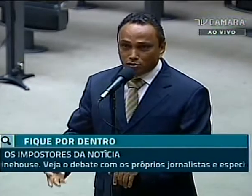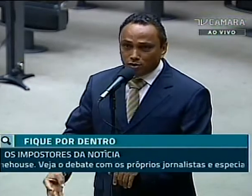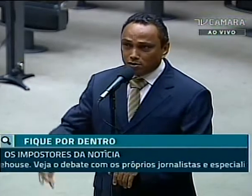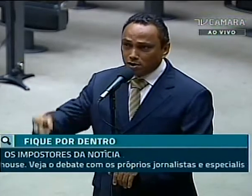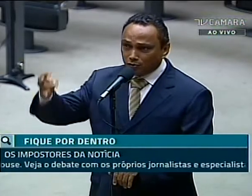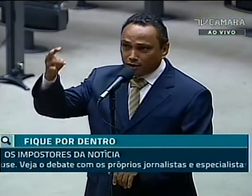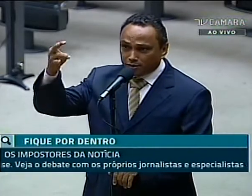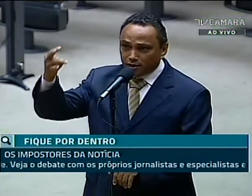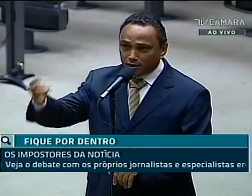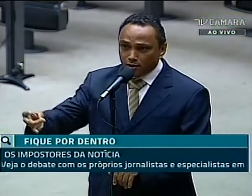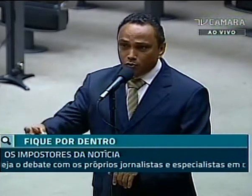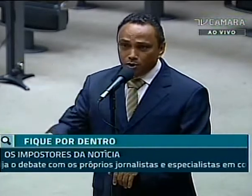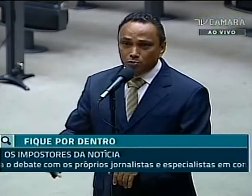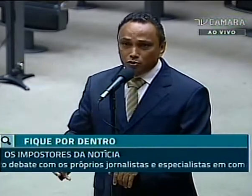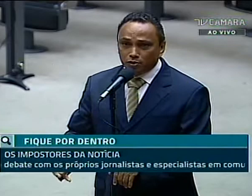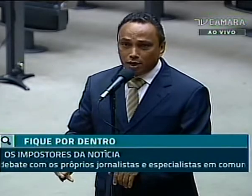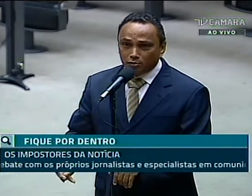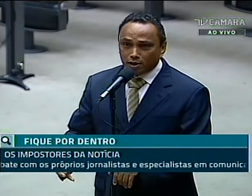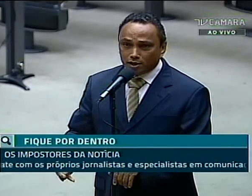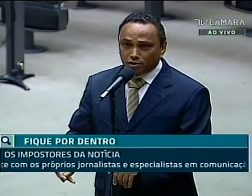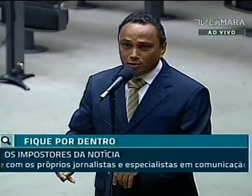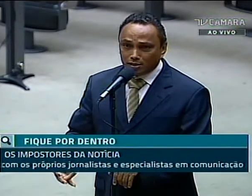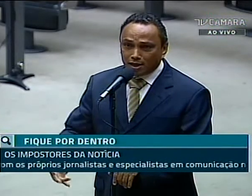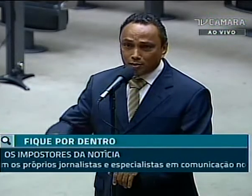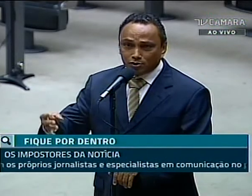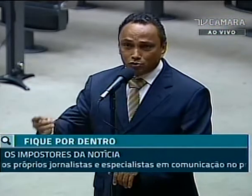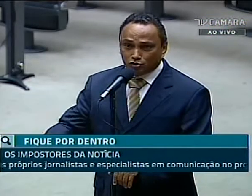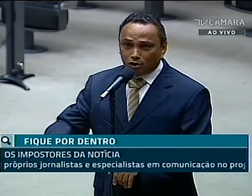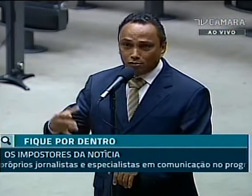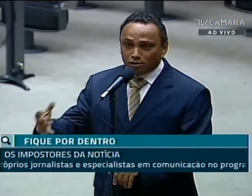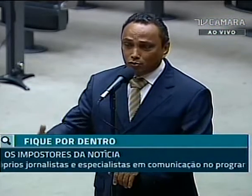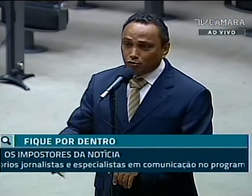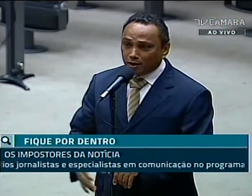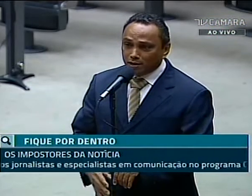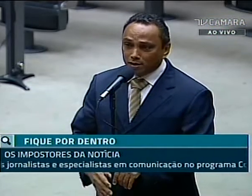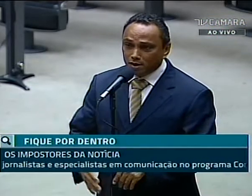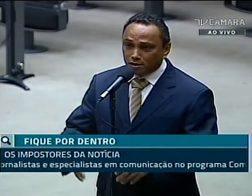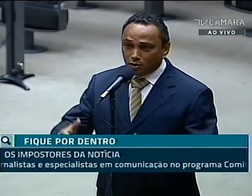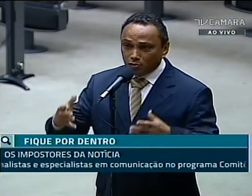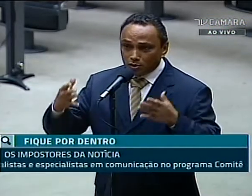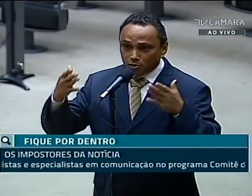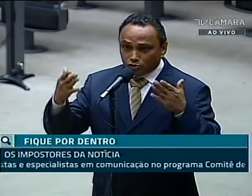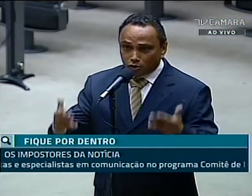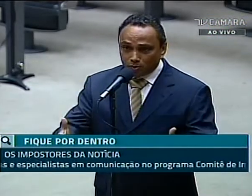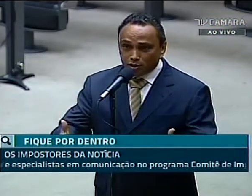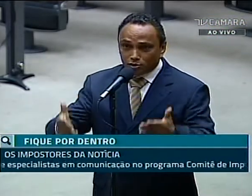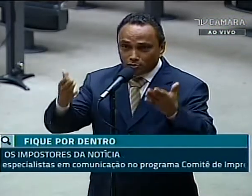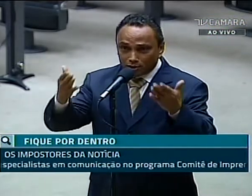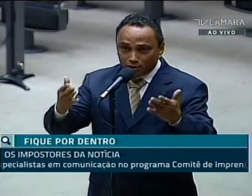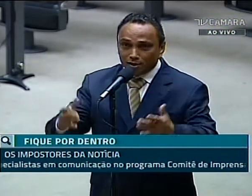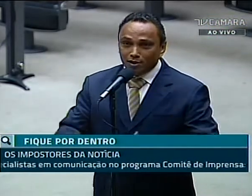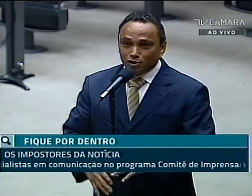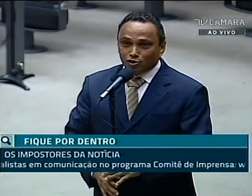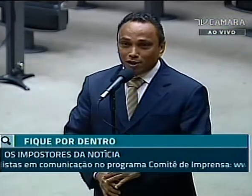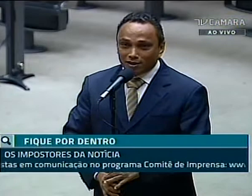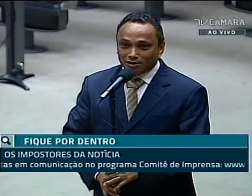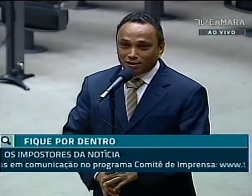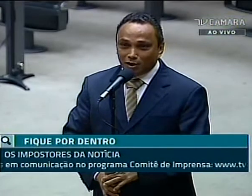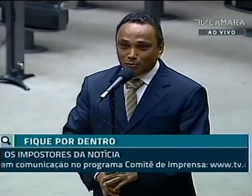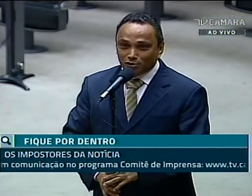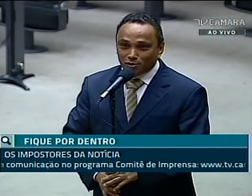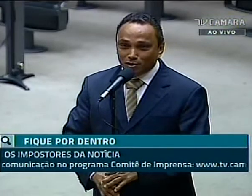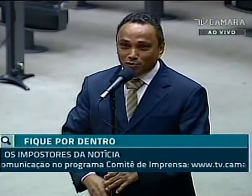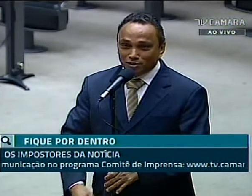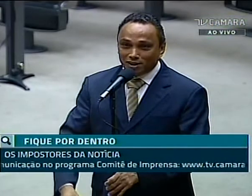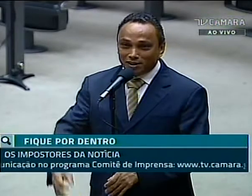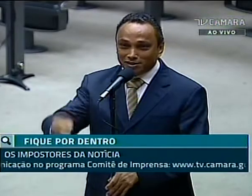redução de emissões, fazer o mínimo de cuidado com a questão das águas, dos solos e tudo mais. Então, sobre isso eu queria só